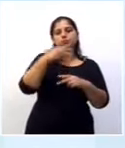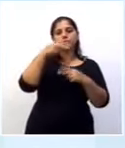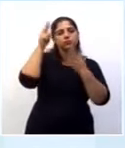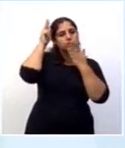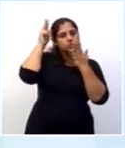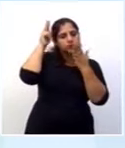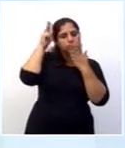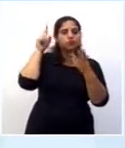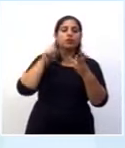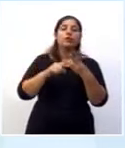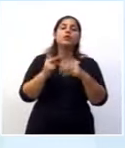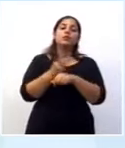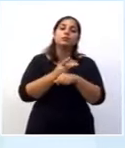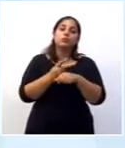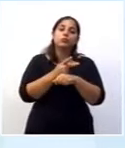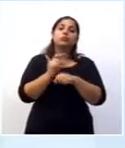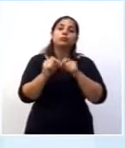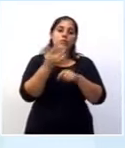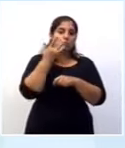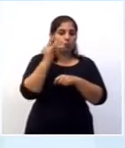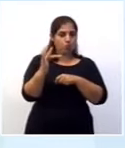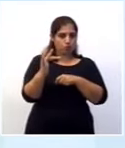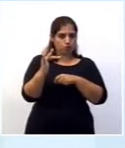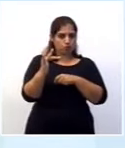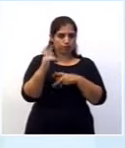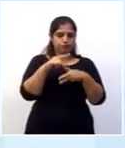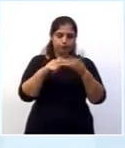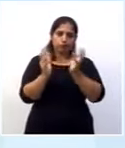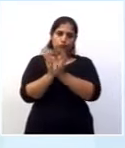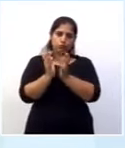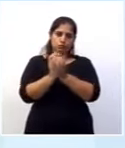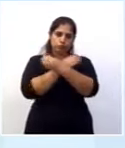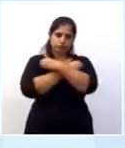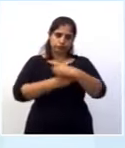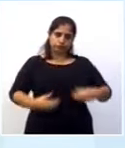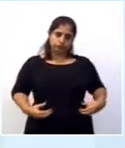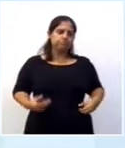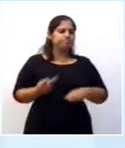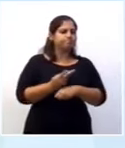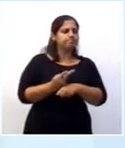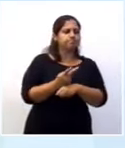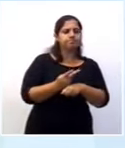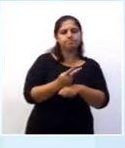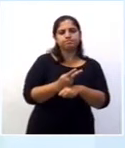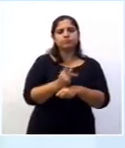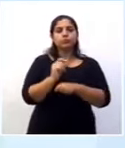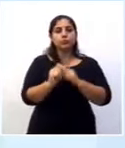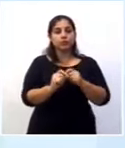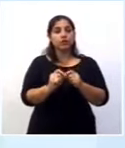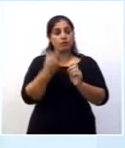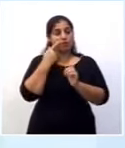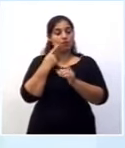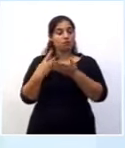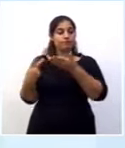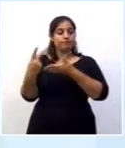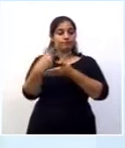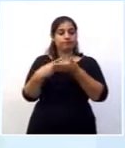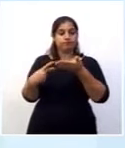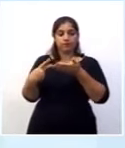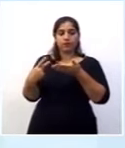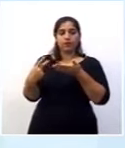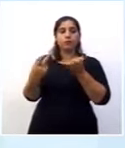pedras preciosas, né? Procura pelo ouro. Aí nós temos uma imagem de um bandeirante. Ela vem